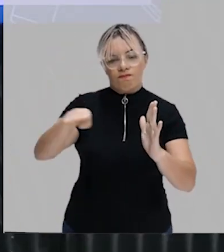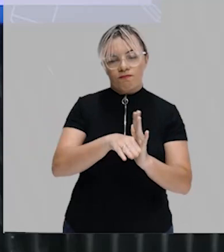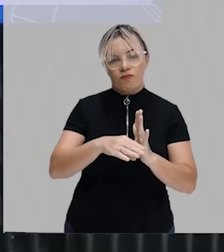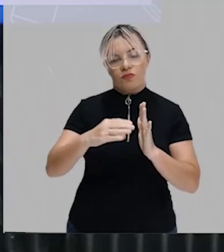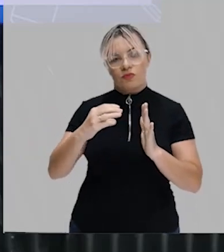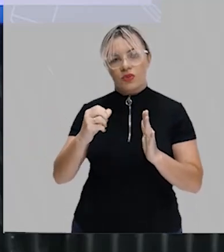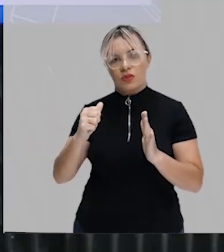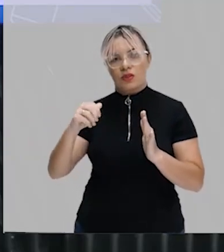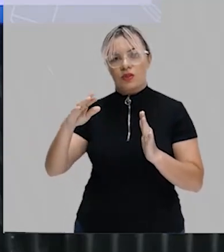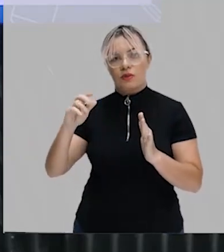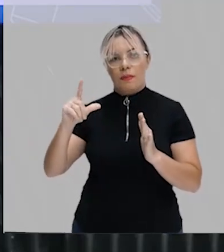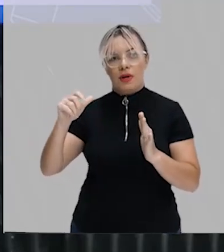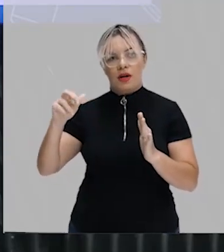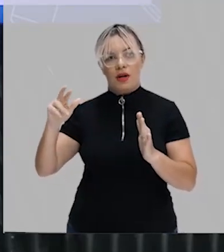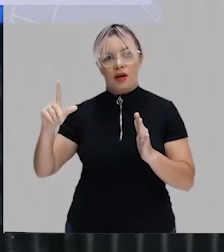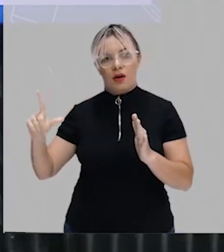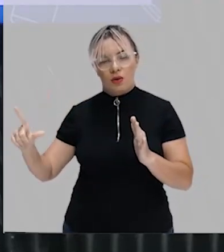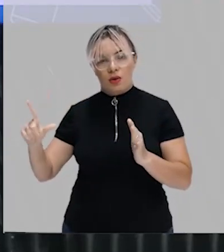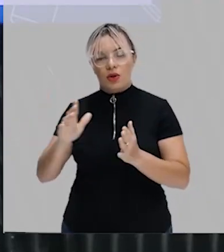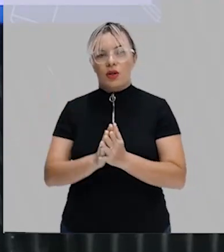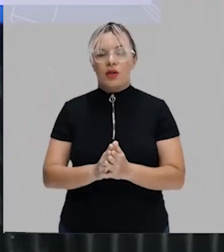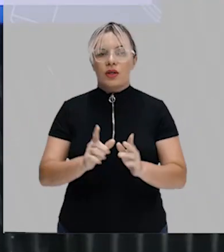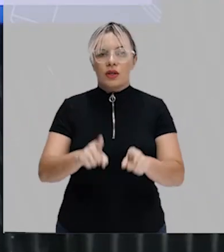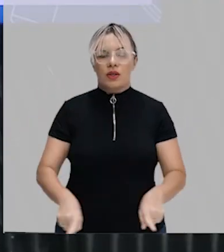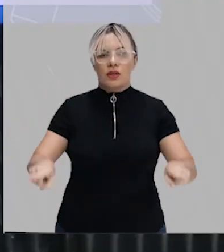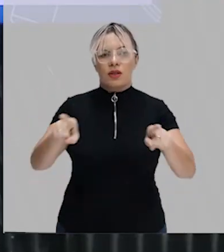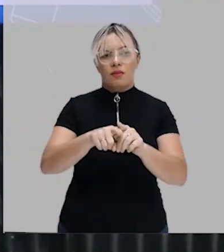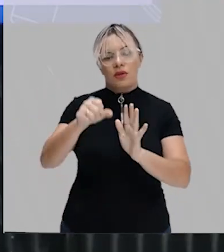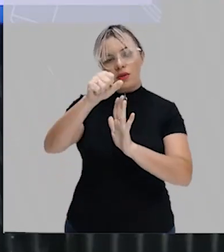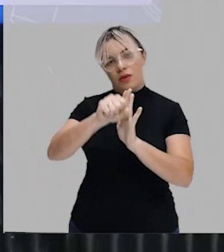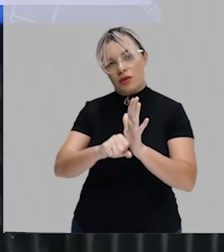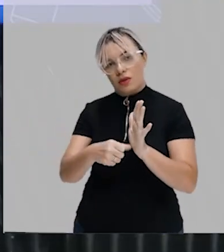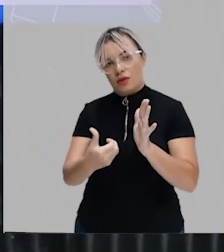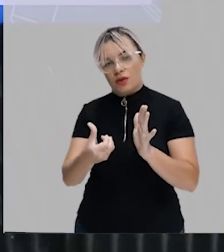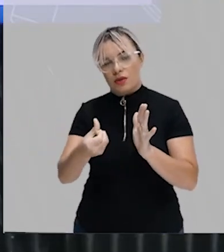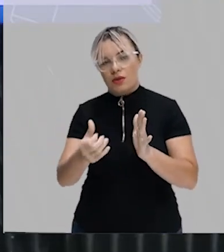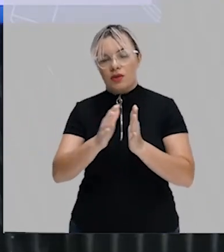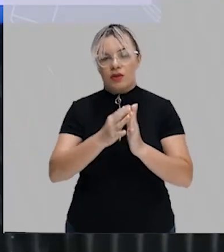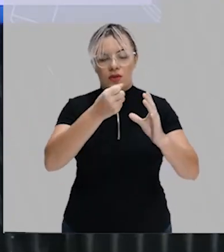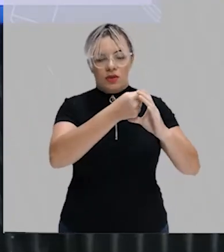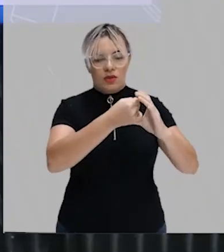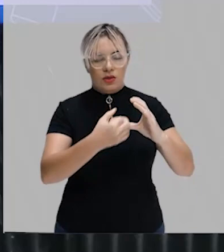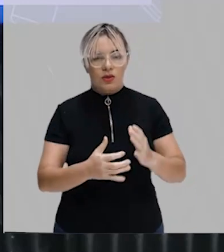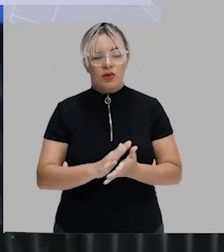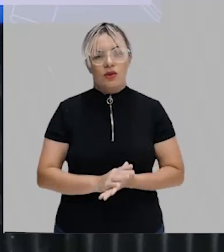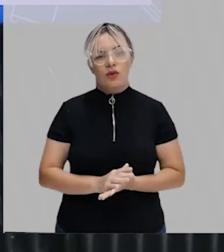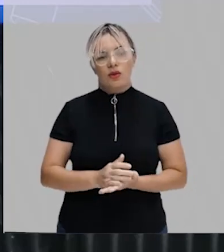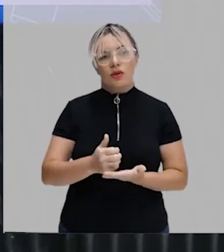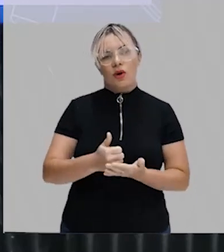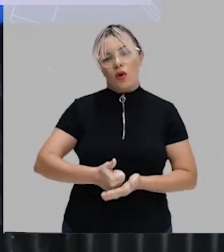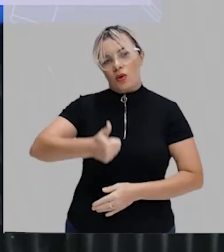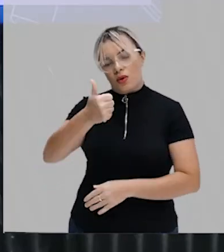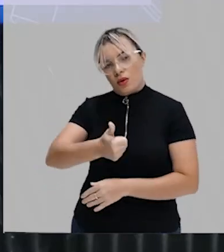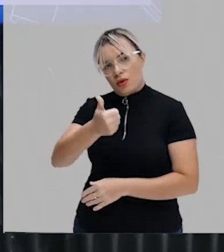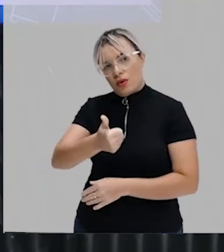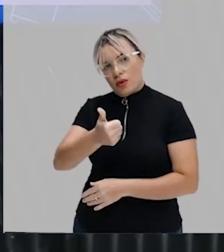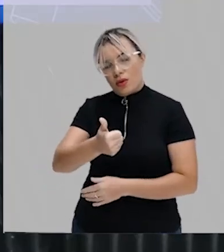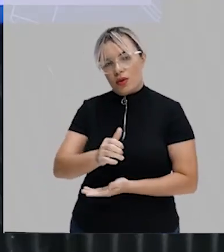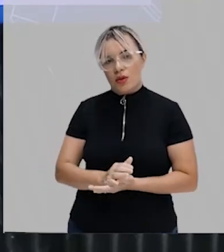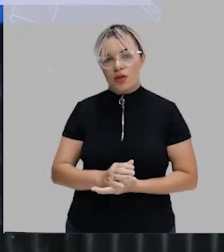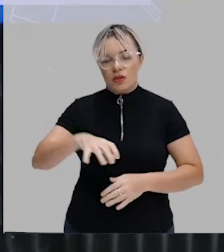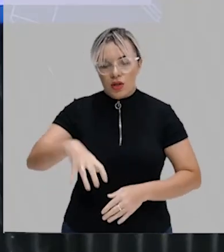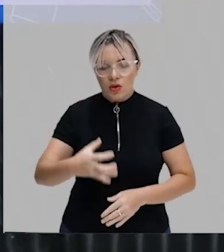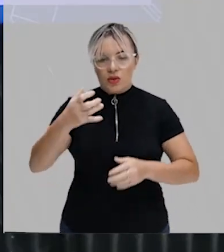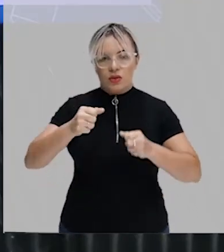Cabral e o século XVI, ou seja, o que nós estamos caracterizando como primórdios da colonização.